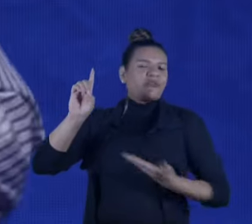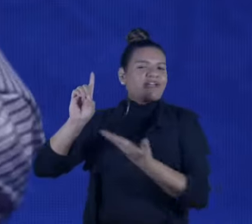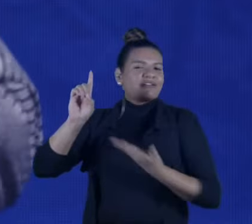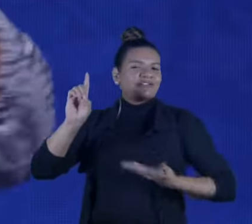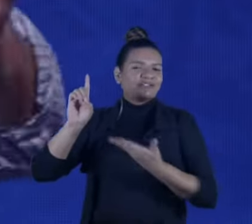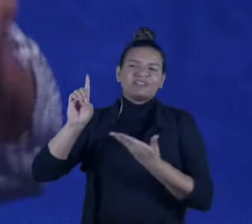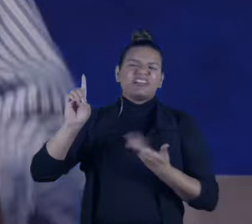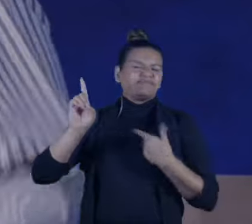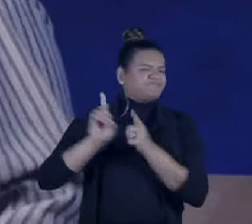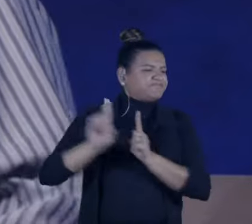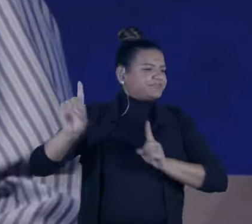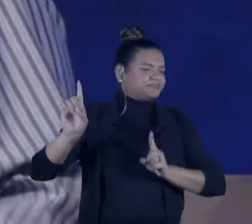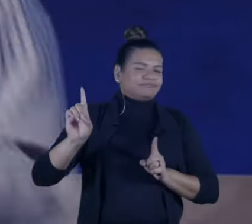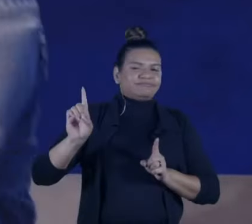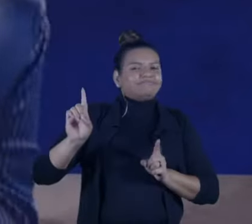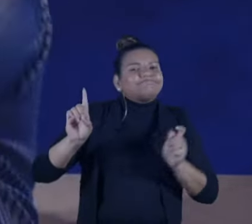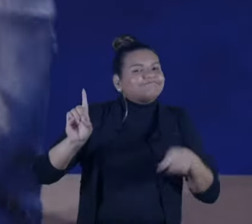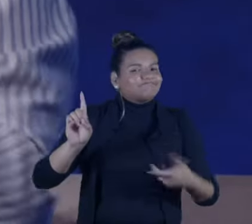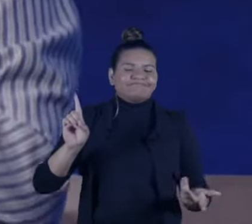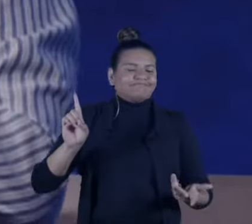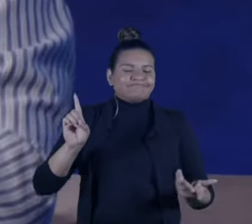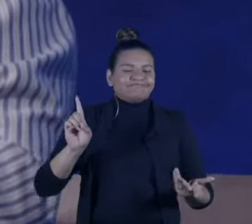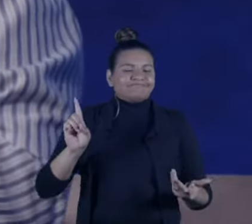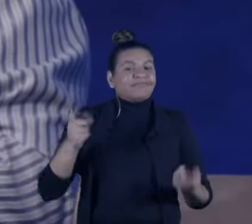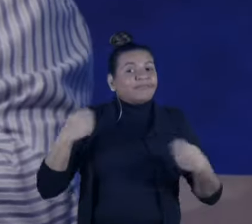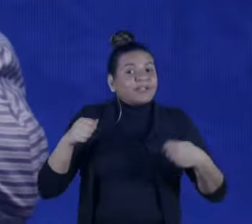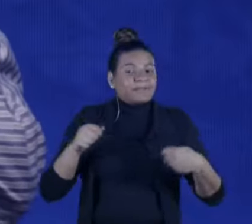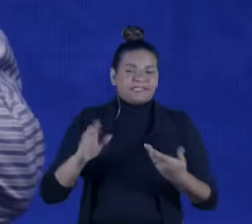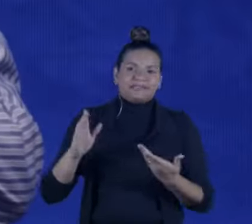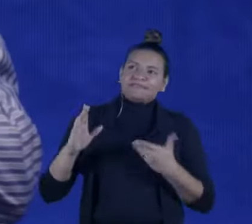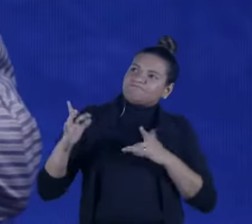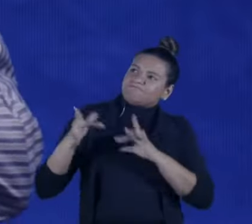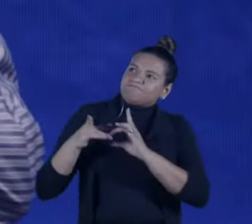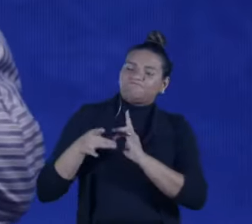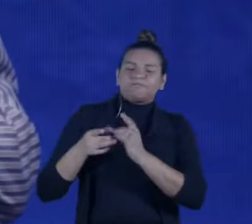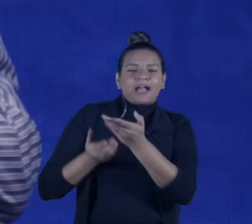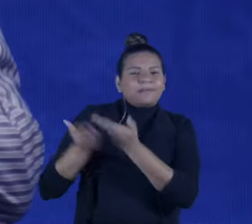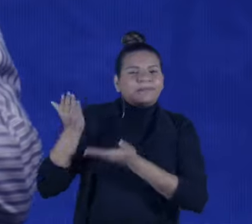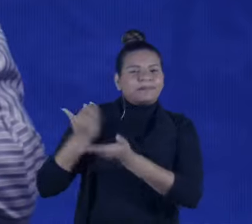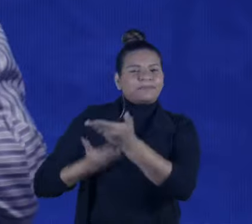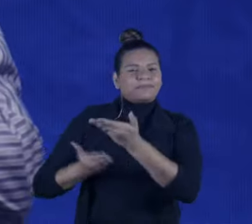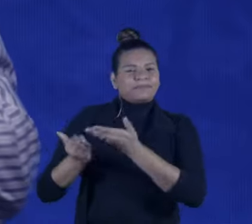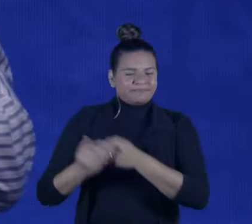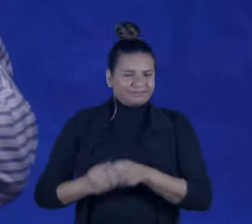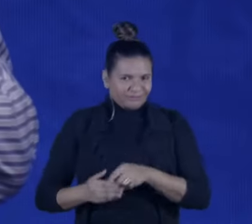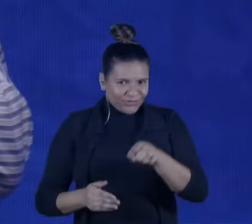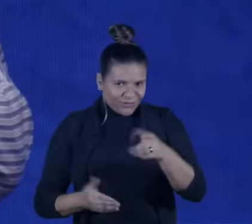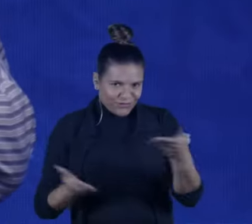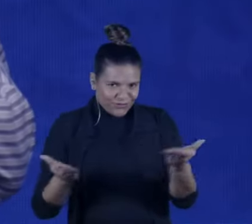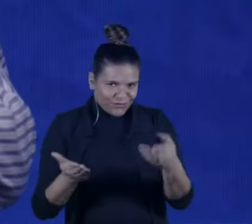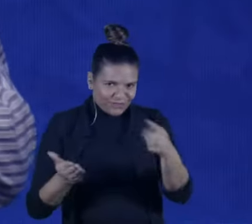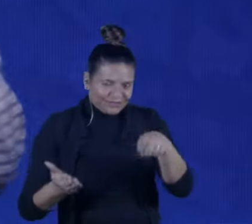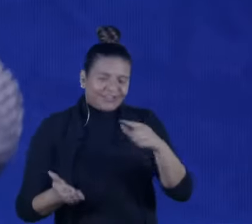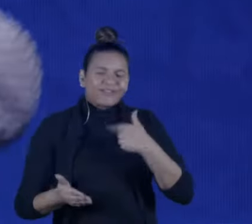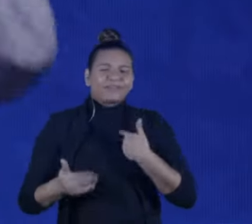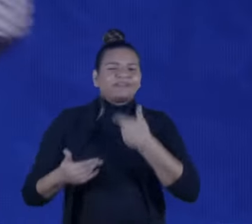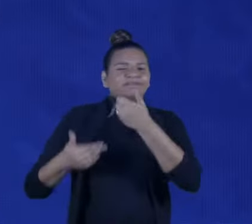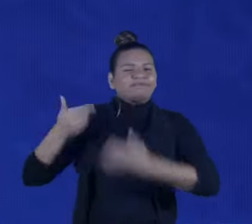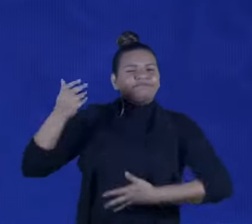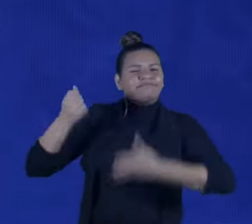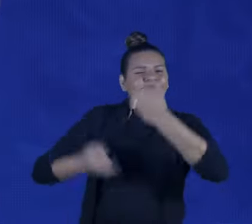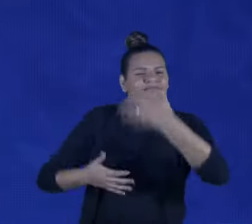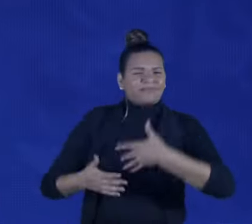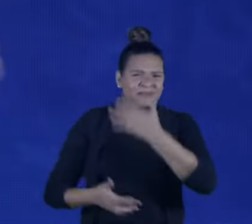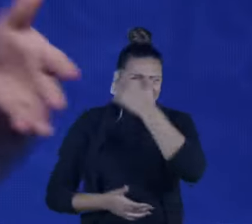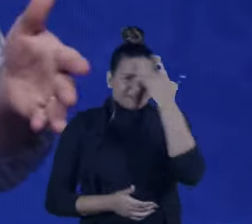para sermos seres isolados. Então, você que está me vendo aí, você está ouvindo esse monte de lorota de pessoas que estão